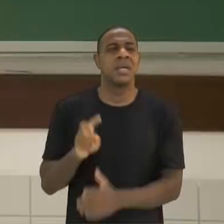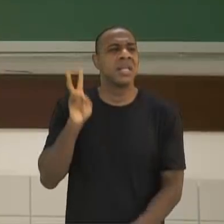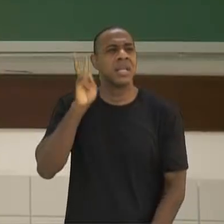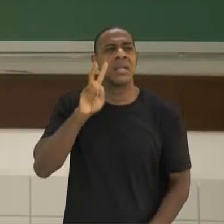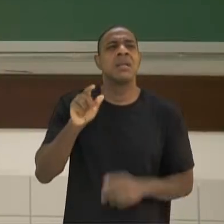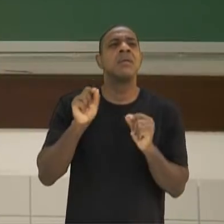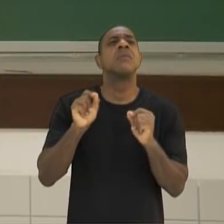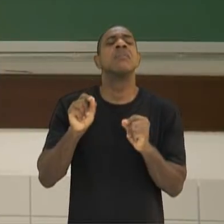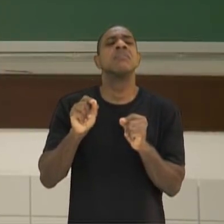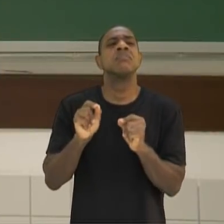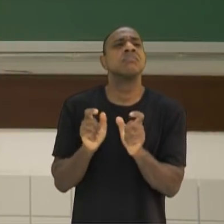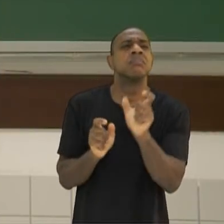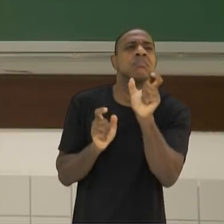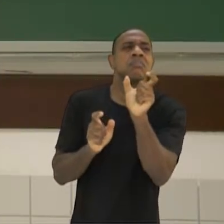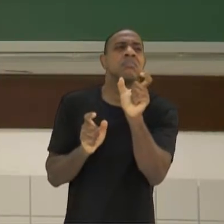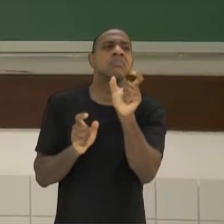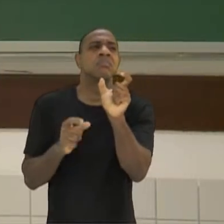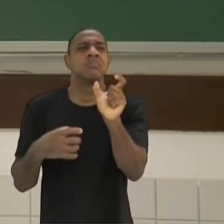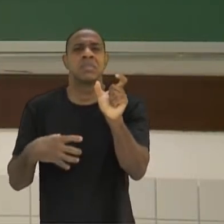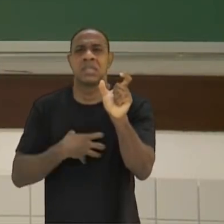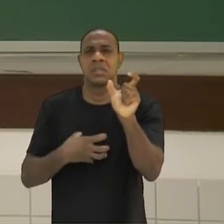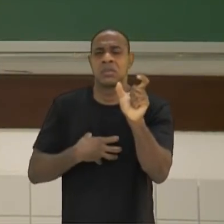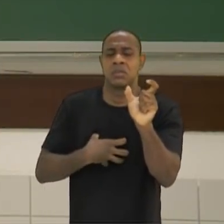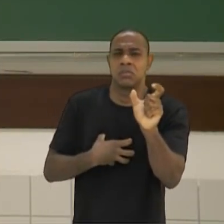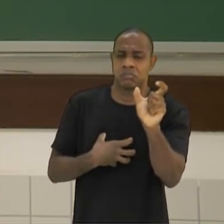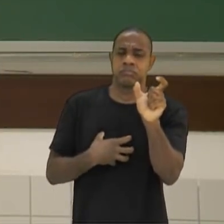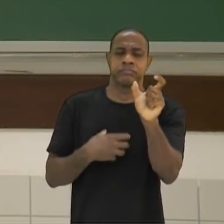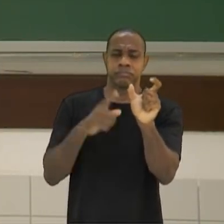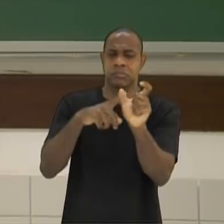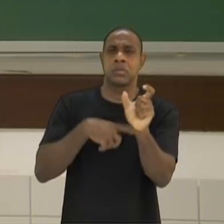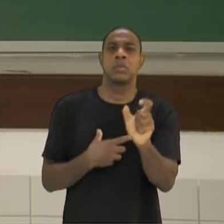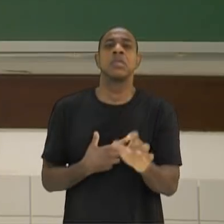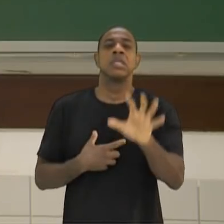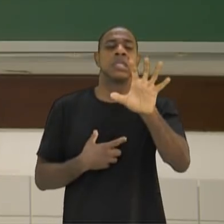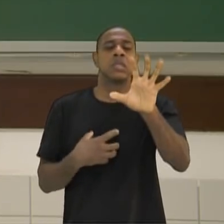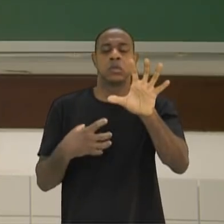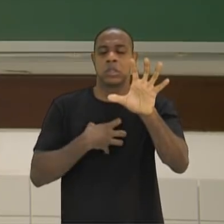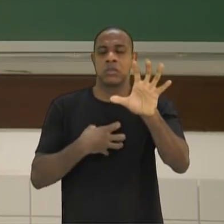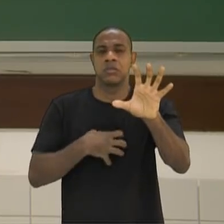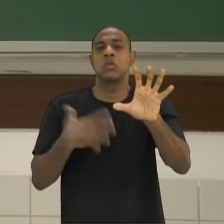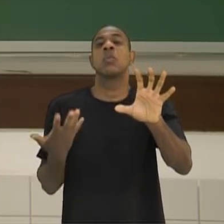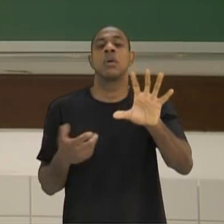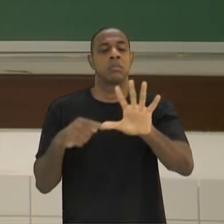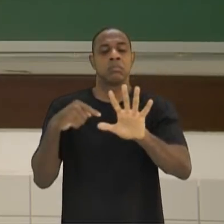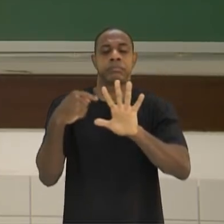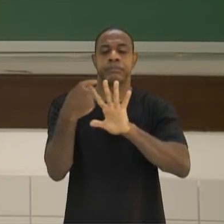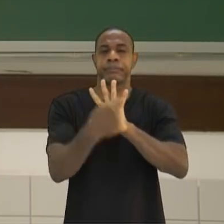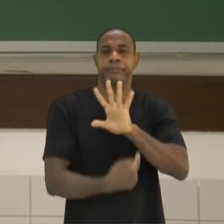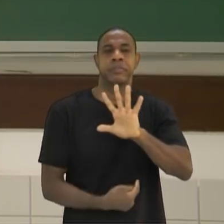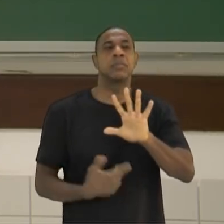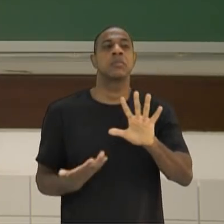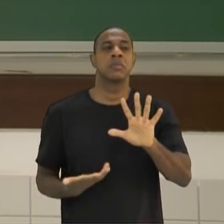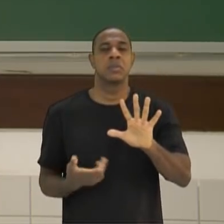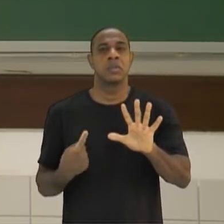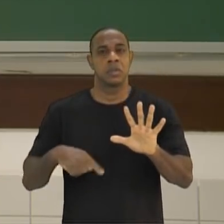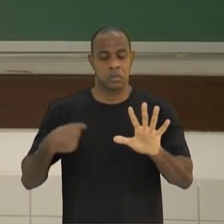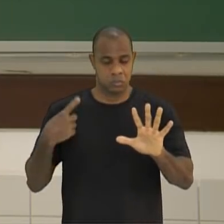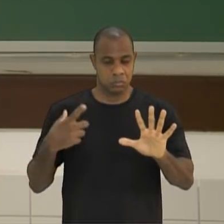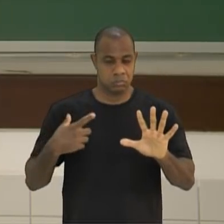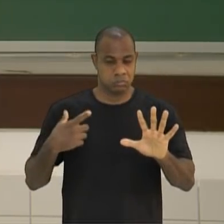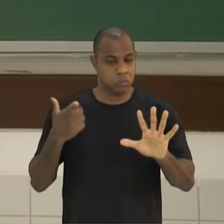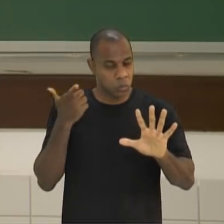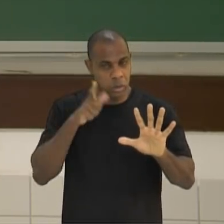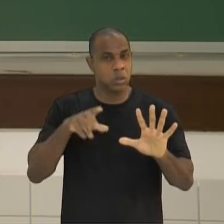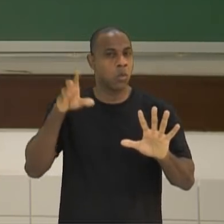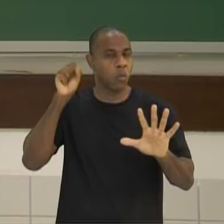que a sinestesia mexe com os nossos 5 sentidos, né? Quais são os nossos 5 sentidos? Então, a gente consegue ouvir, né? A maioria